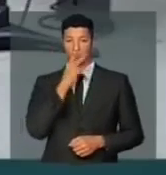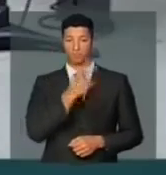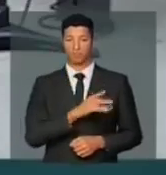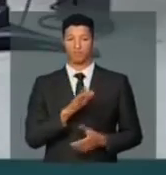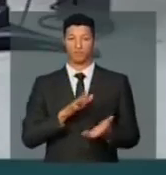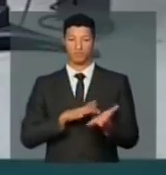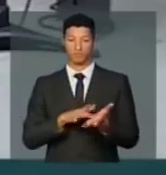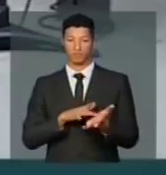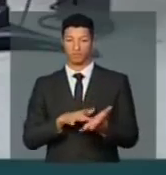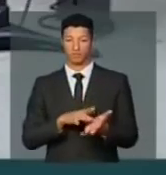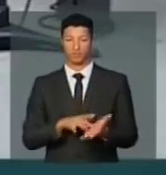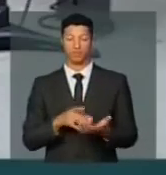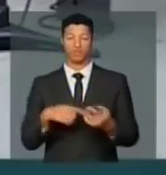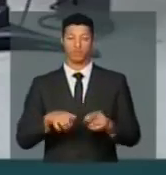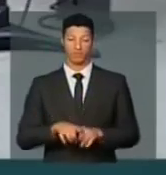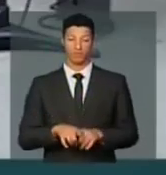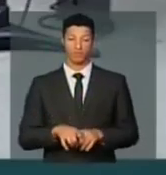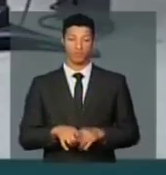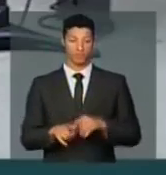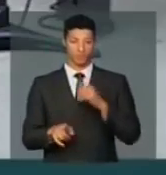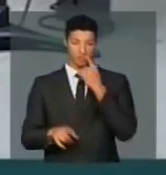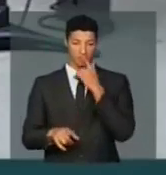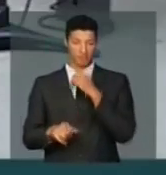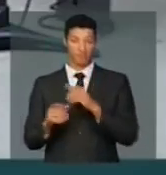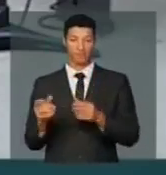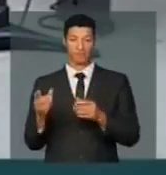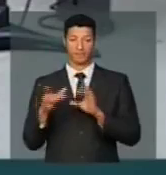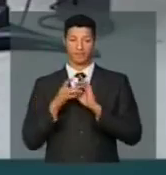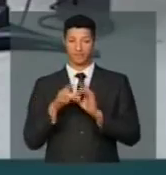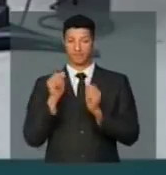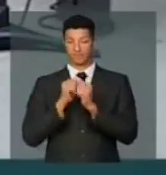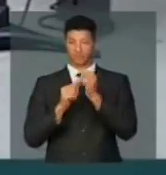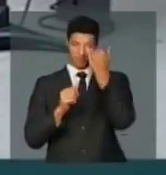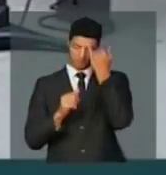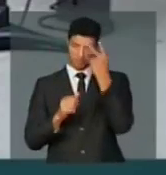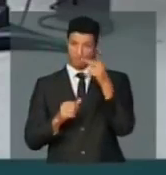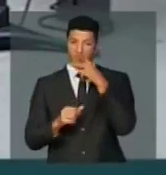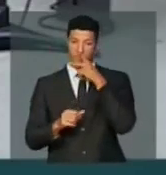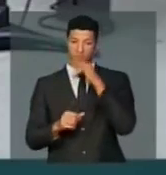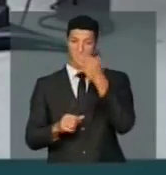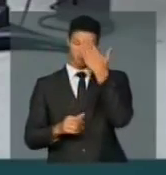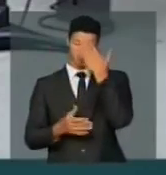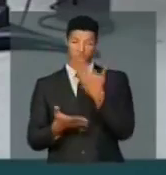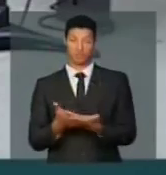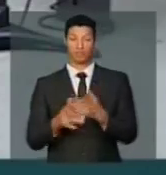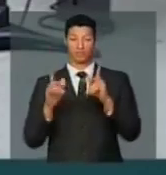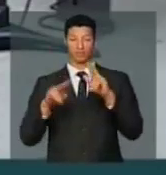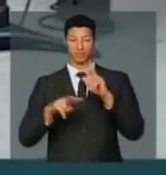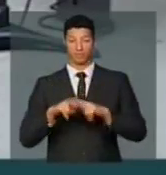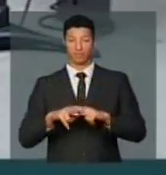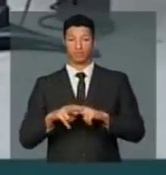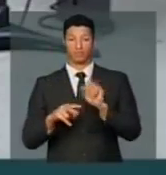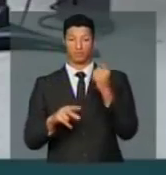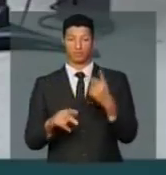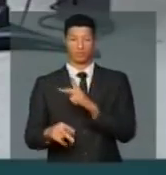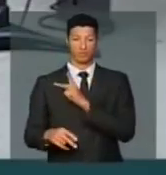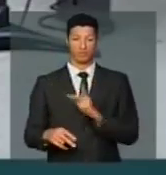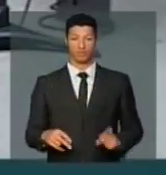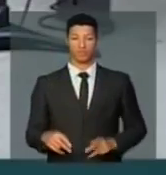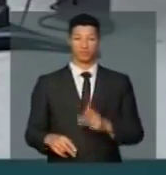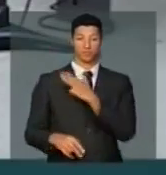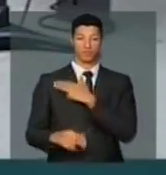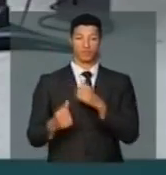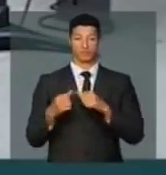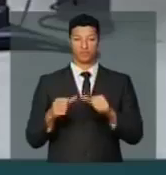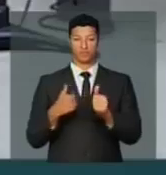do chantagista. Então, eu compactuo com a ideia do seu pai e acredito que a prisão do ex-presidente Lula